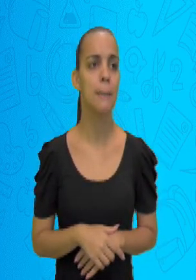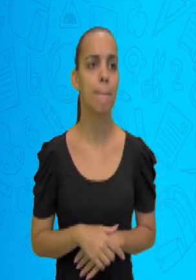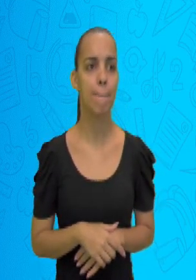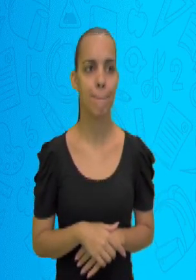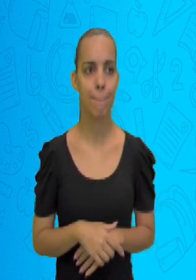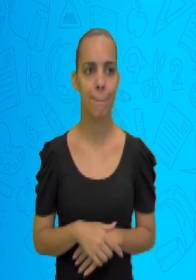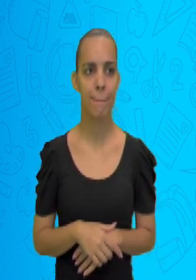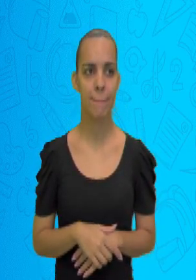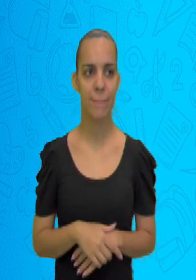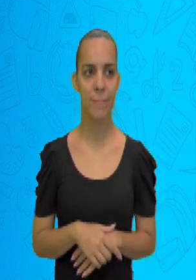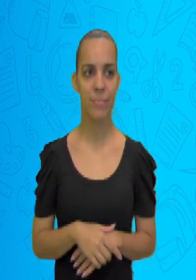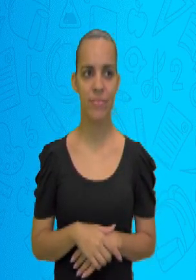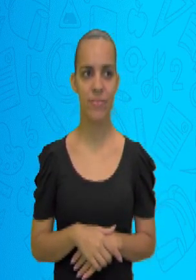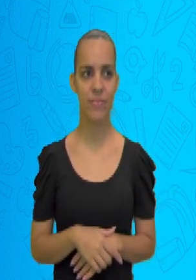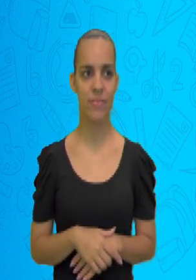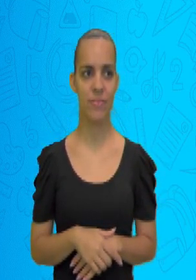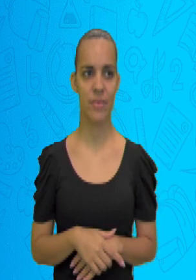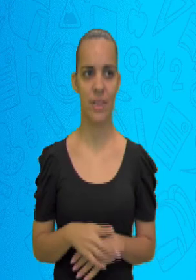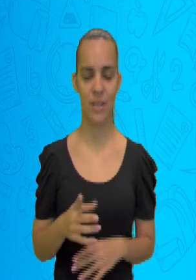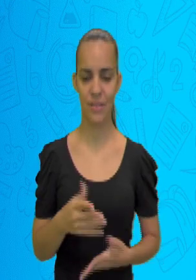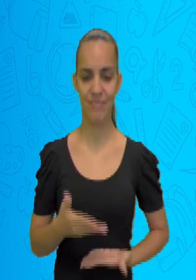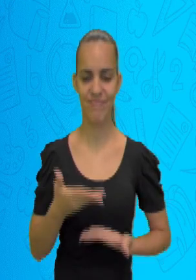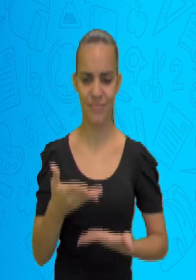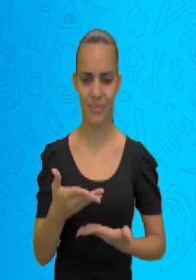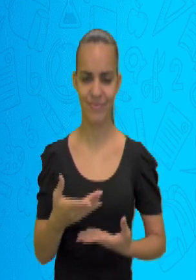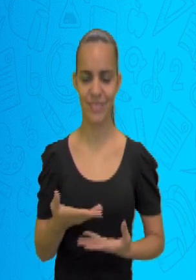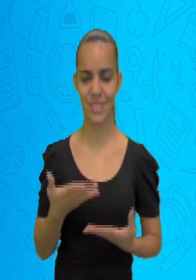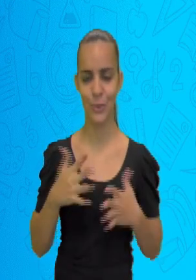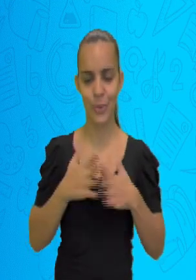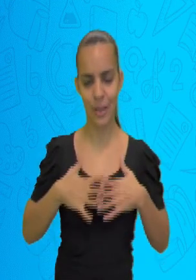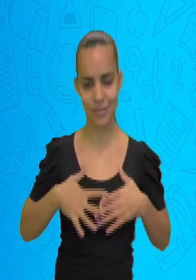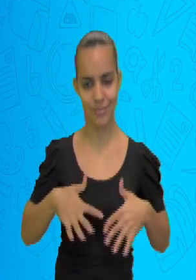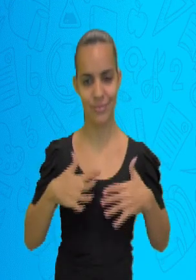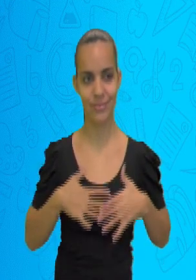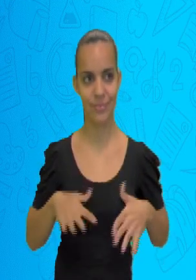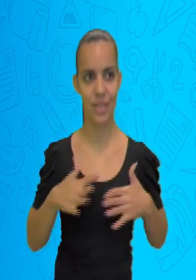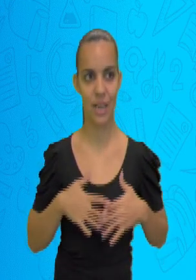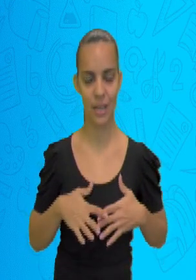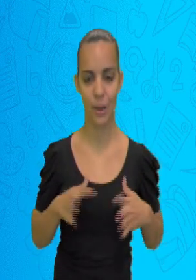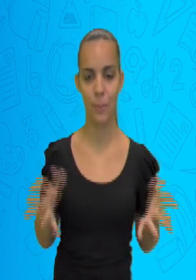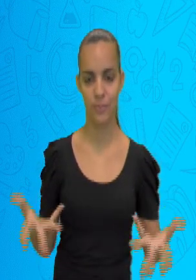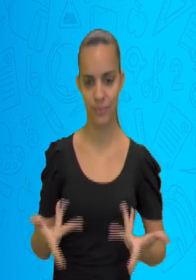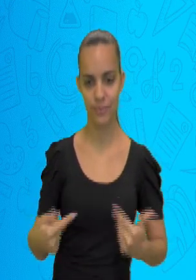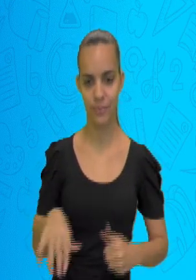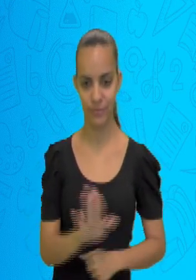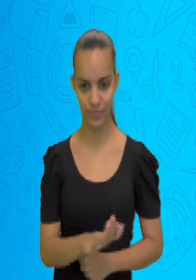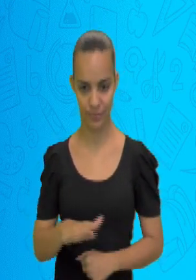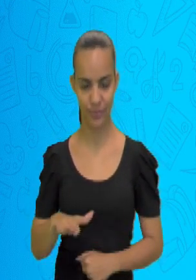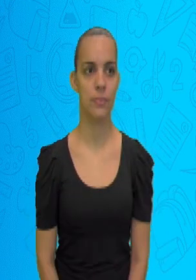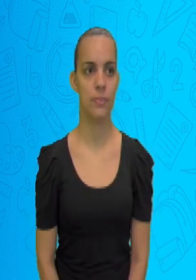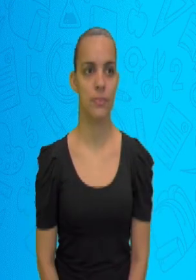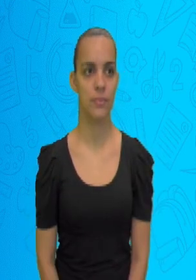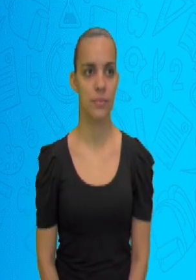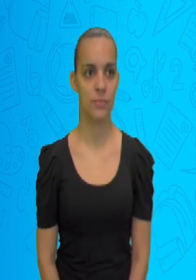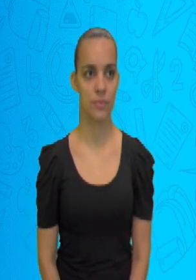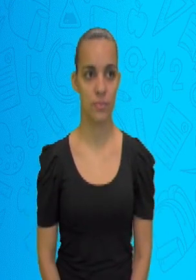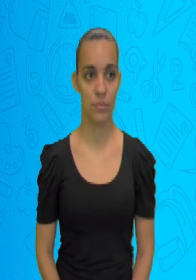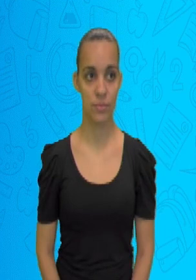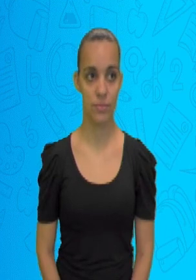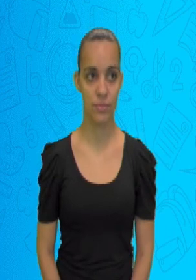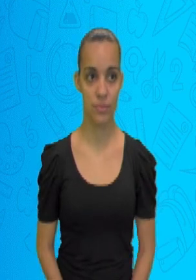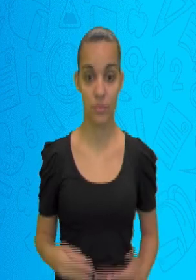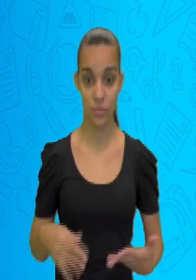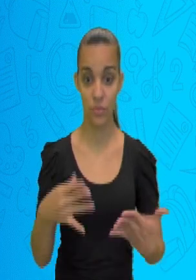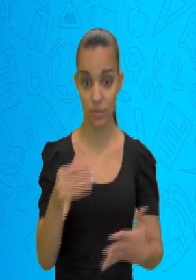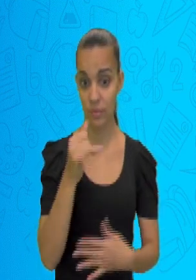seu todo, para que tudo fique mais suave aí dentro de casa e na cabecinha da criança também. Eu quero deixar uma dica